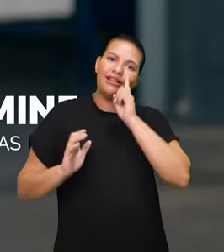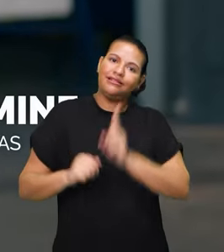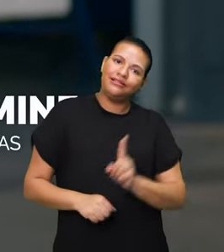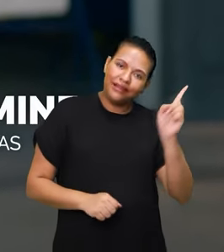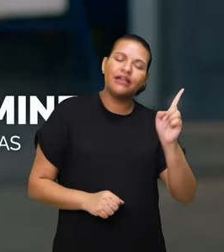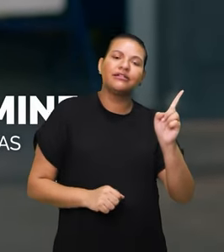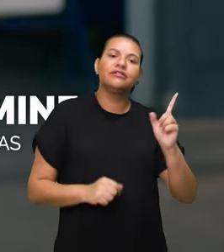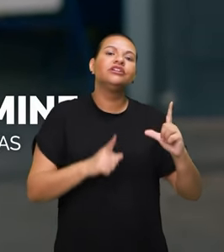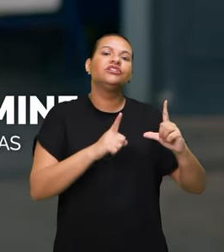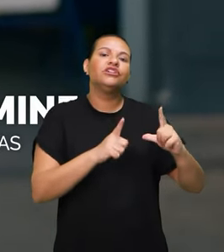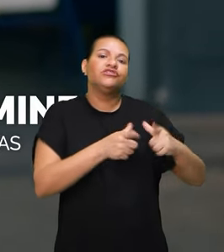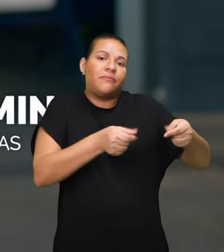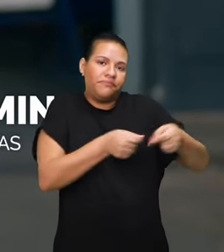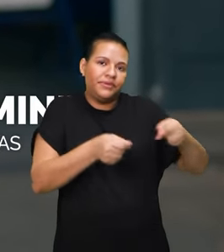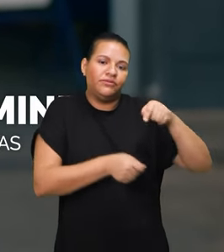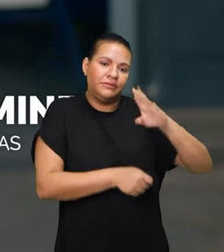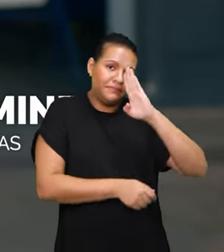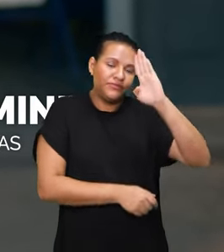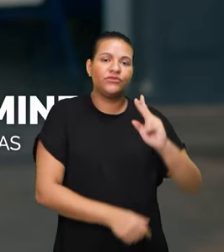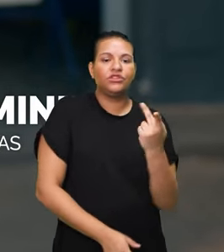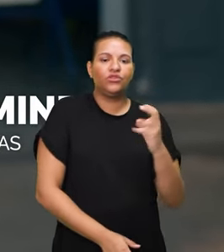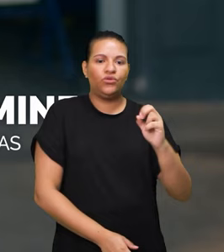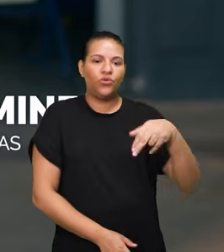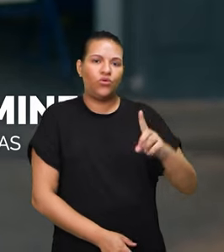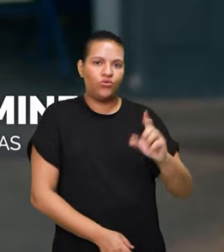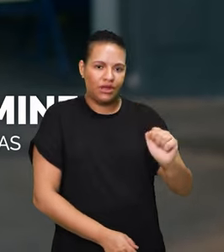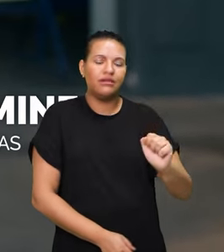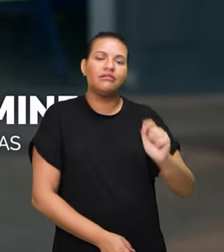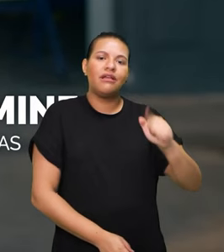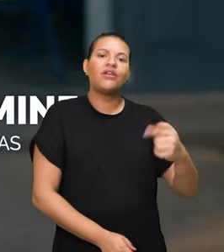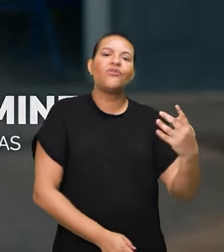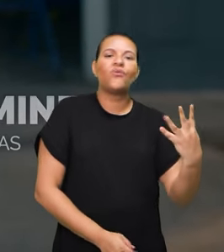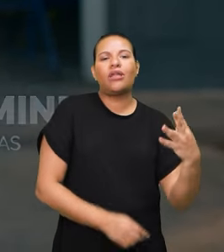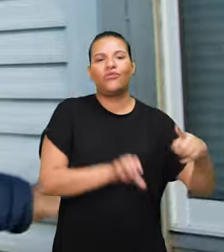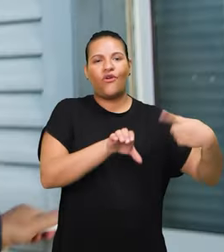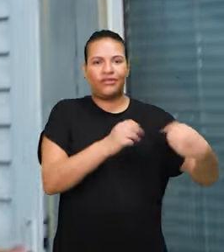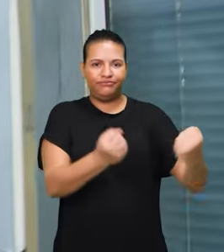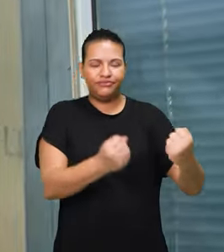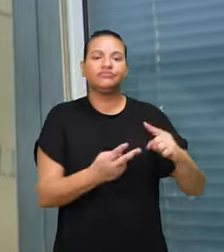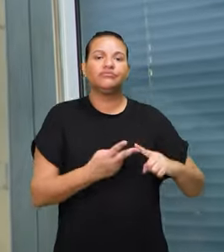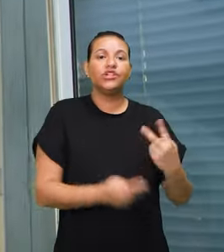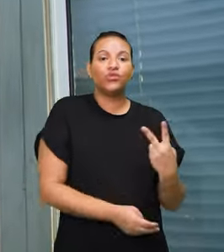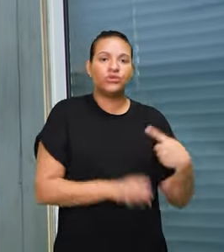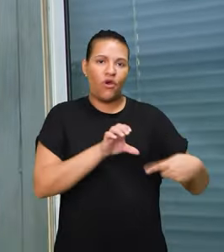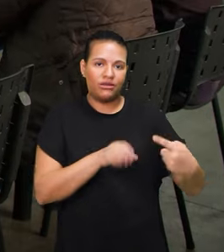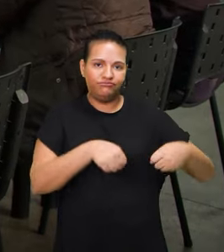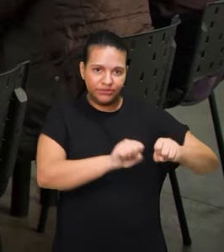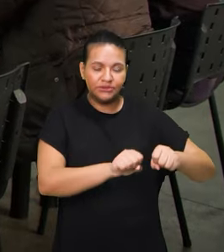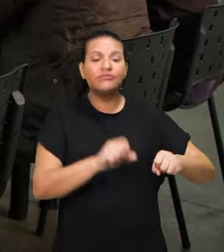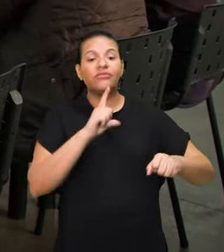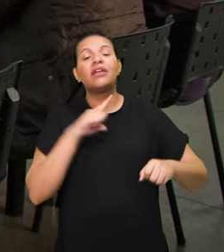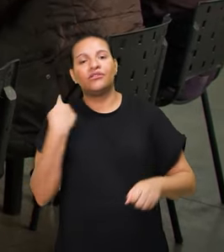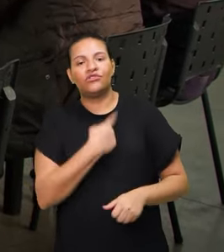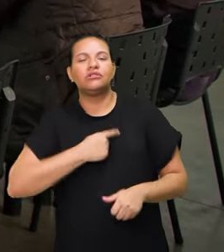no Japão nós sgio gerente comercial esponda quatro rodas e Honda Duas Rodas participamos ativamente